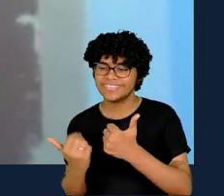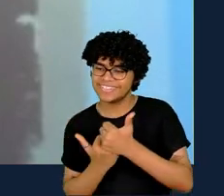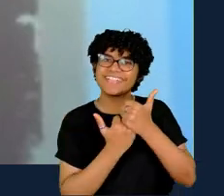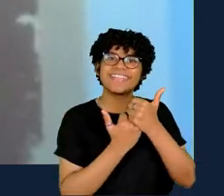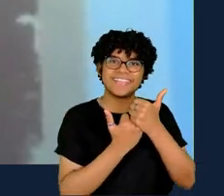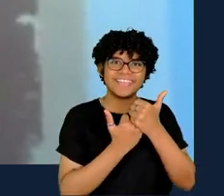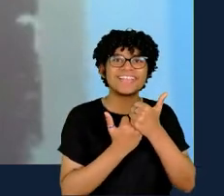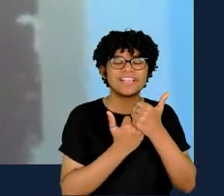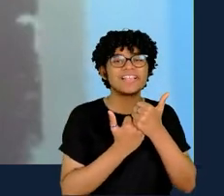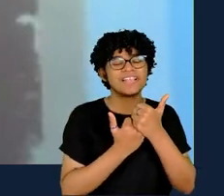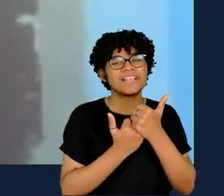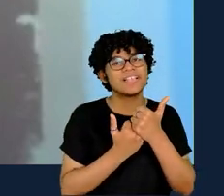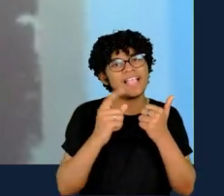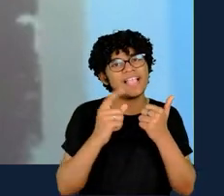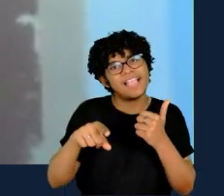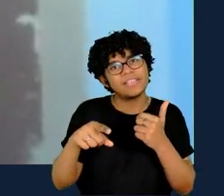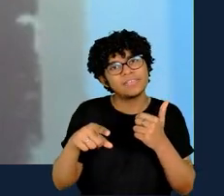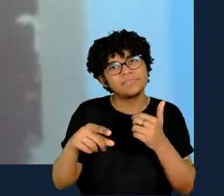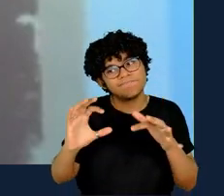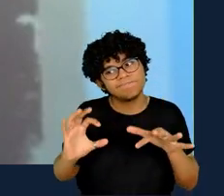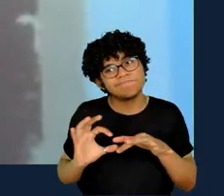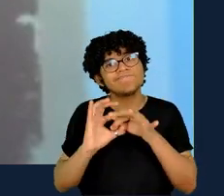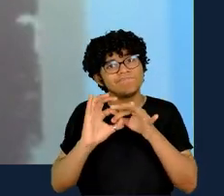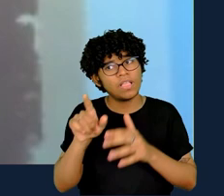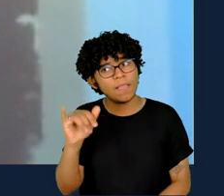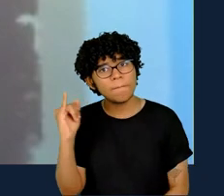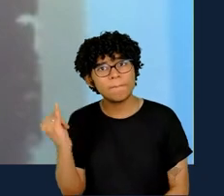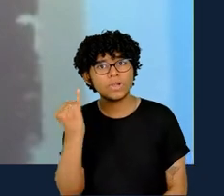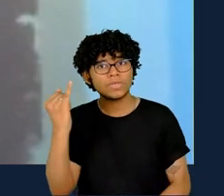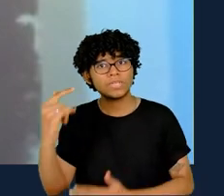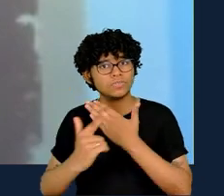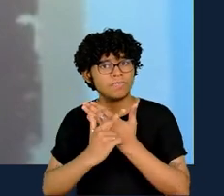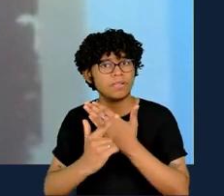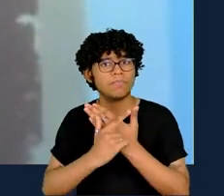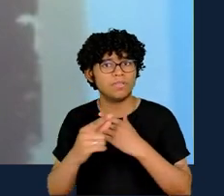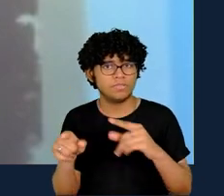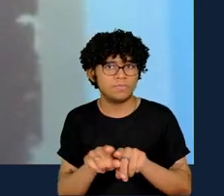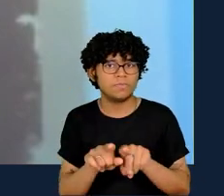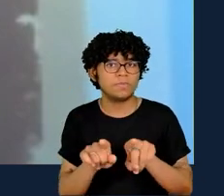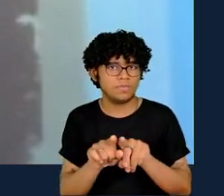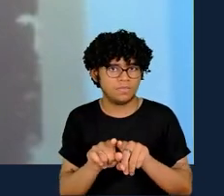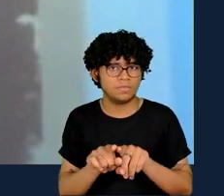tornando alguém muito importante, né? Porque